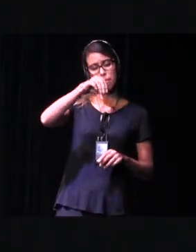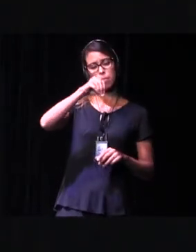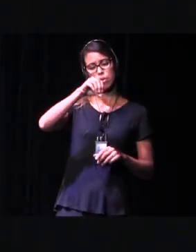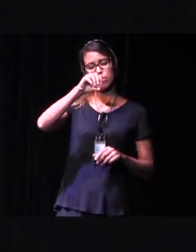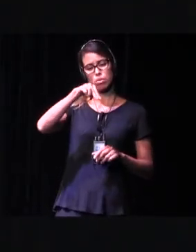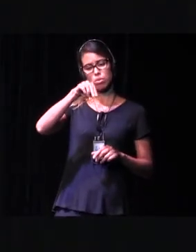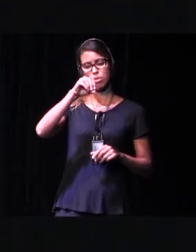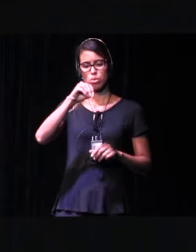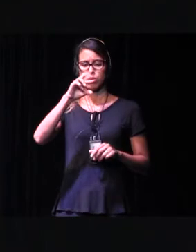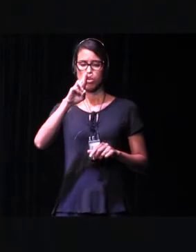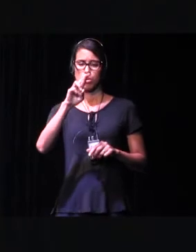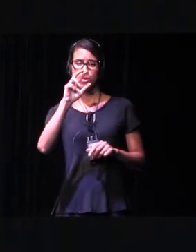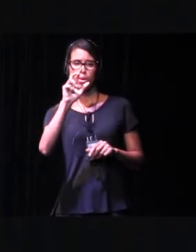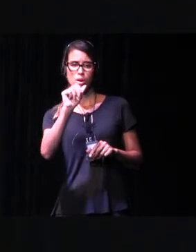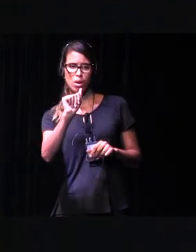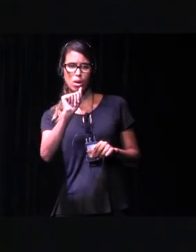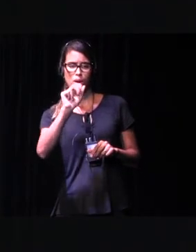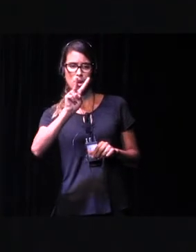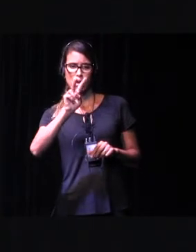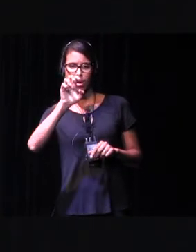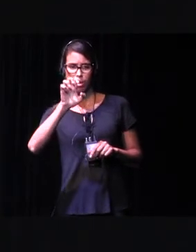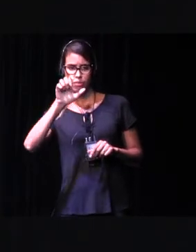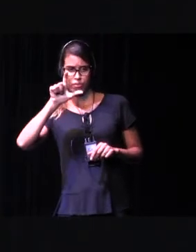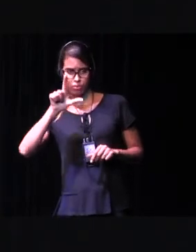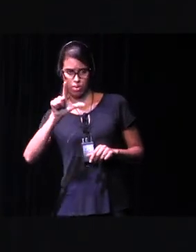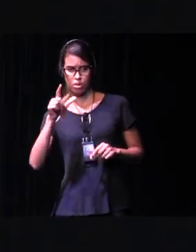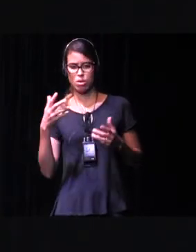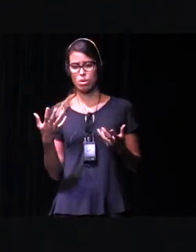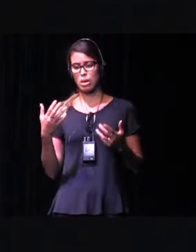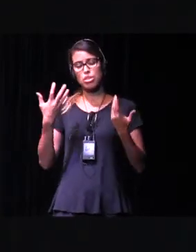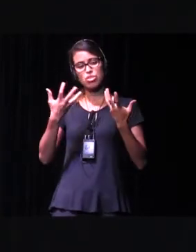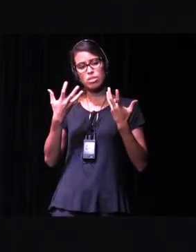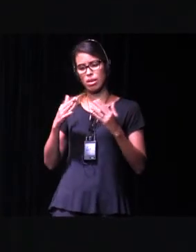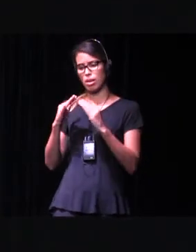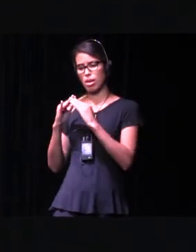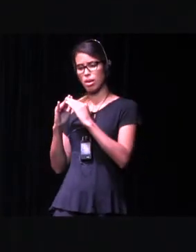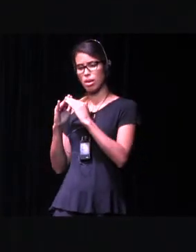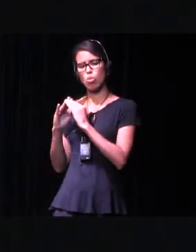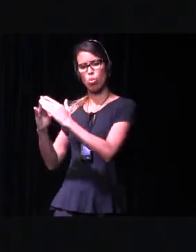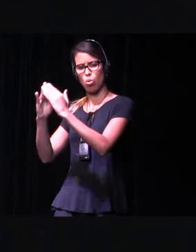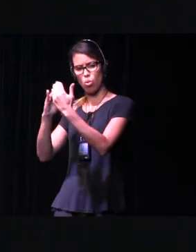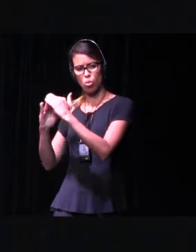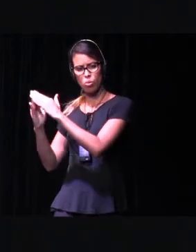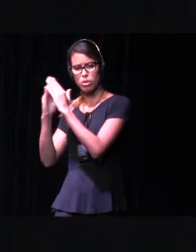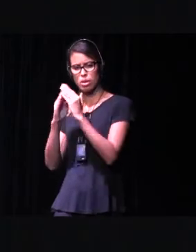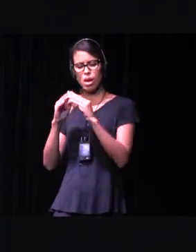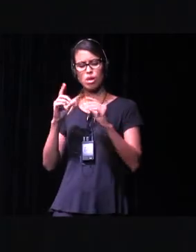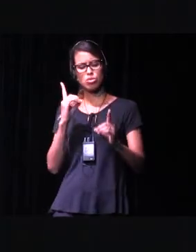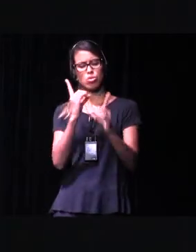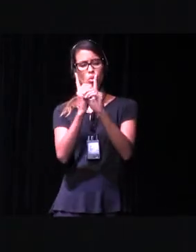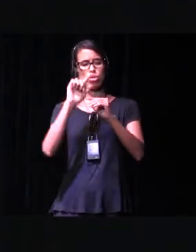o que nós quisemos fazer no Bicentenário é um pouco isso, que a comunidade descobrisse uma geografia e um território